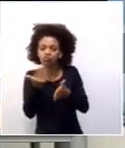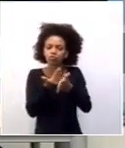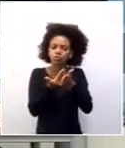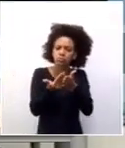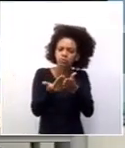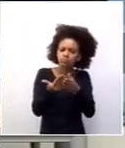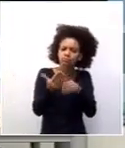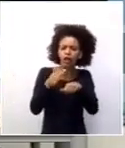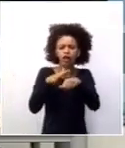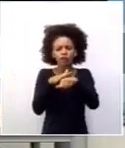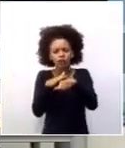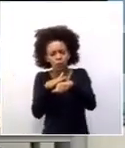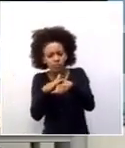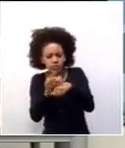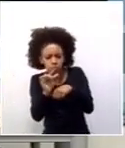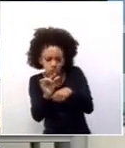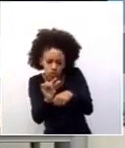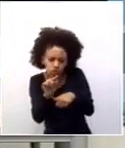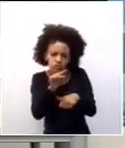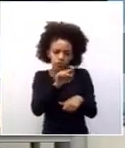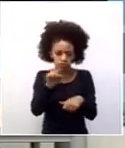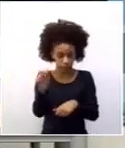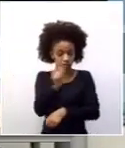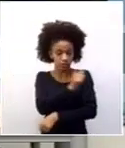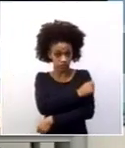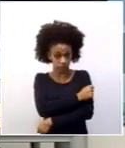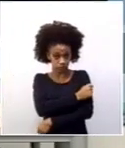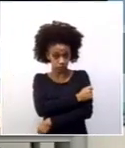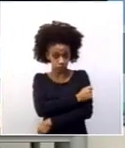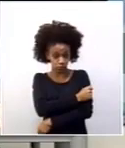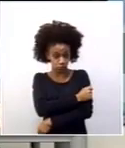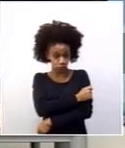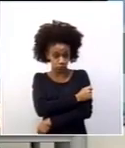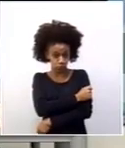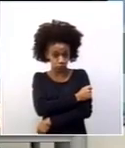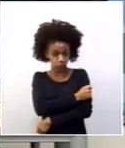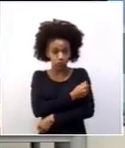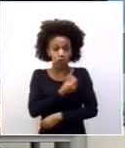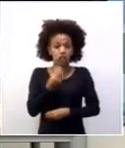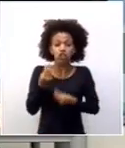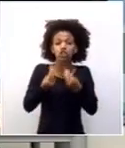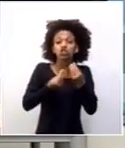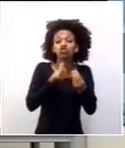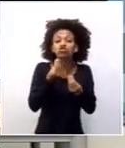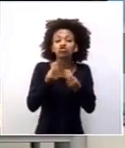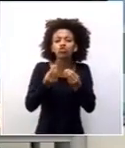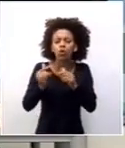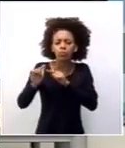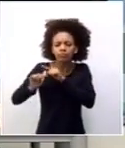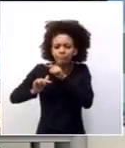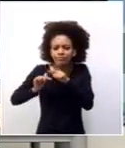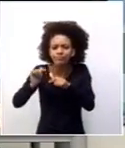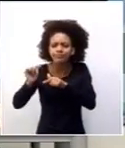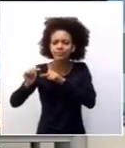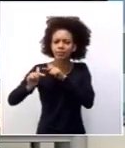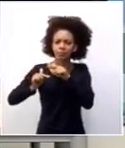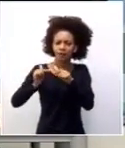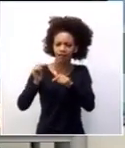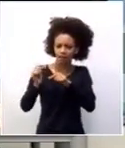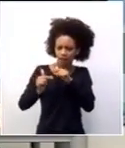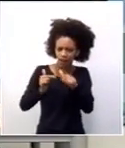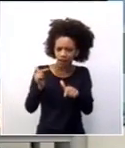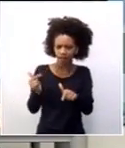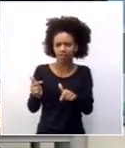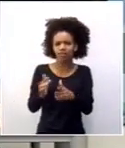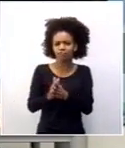conversar brevemente com vocês, no caso alunos, a respeito de como nós devemos trabalhar nesse momento de